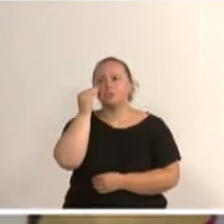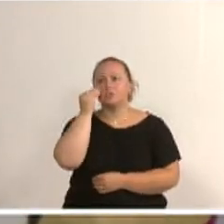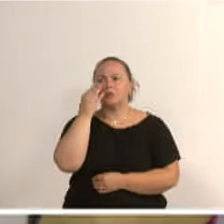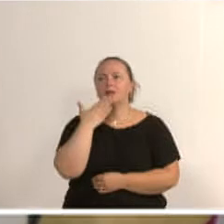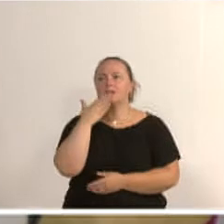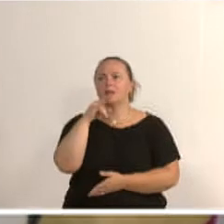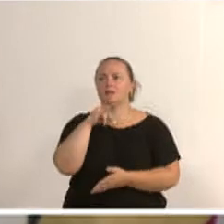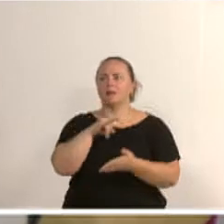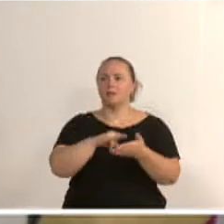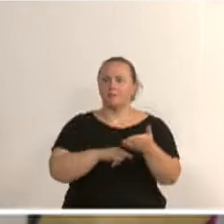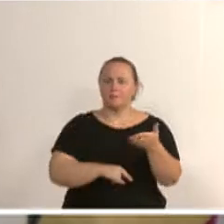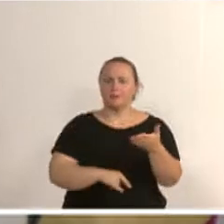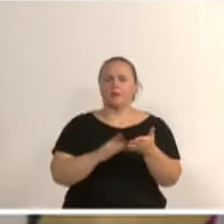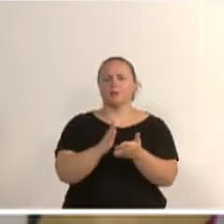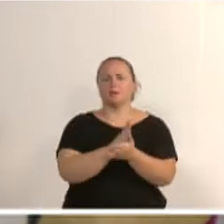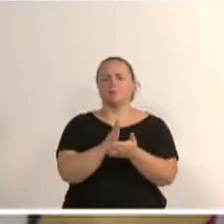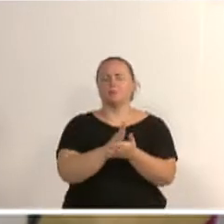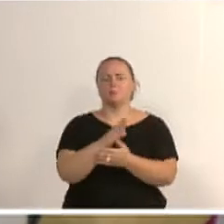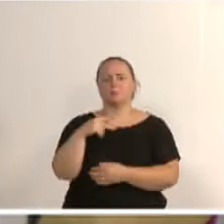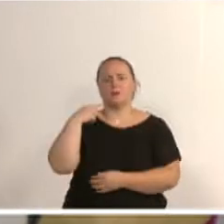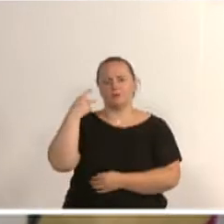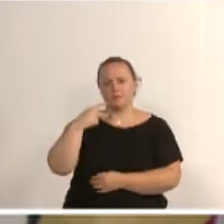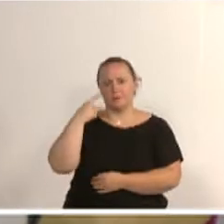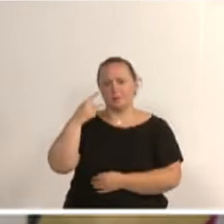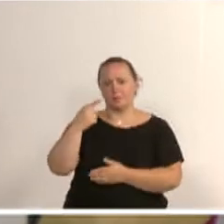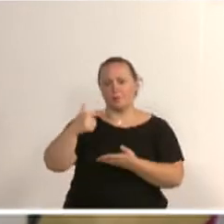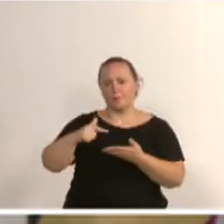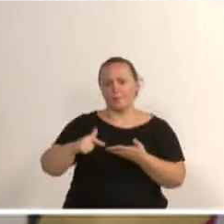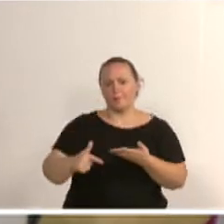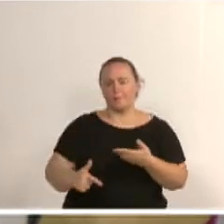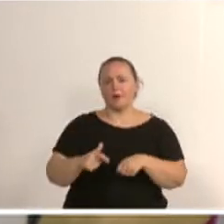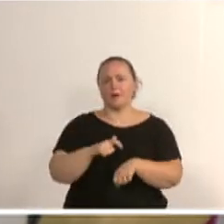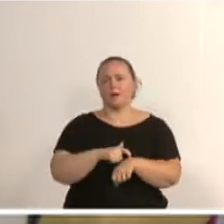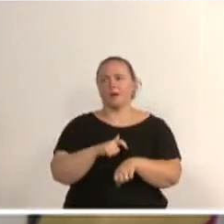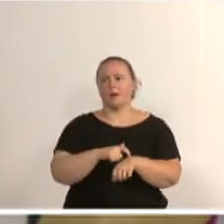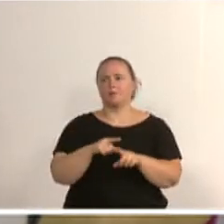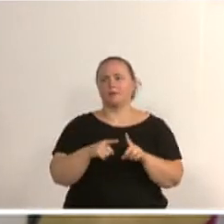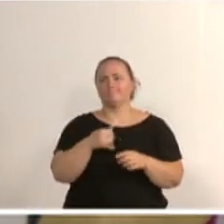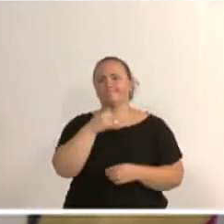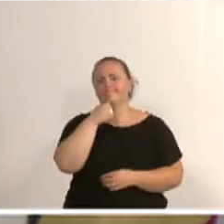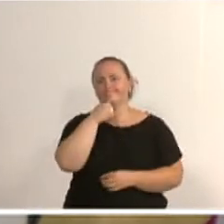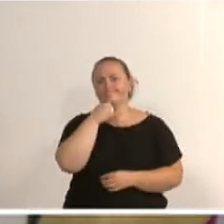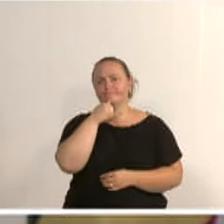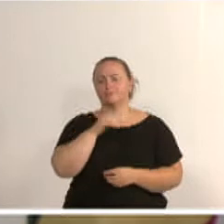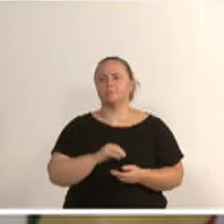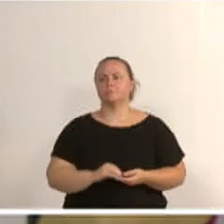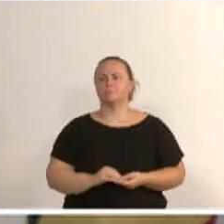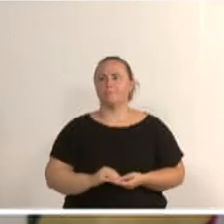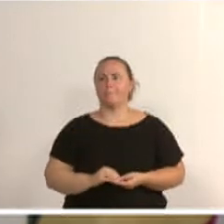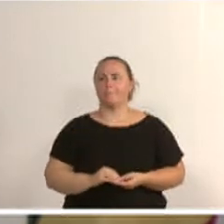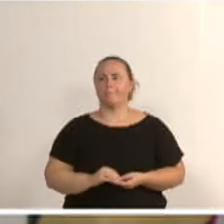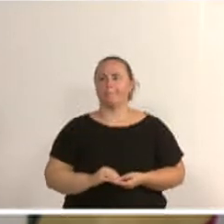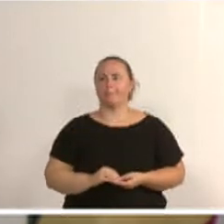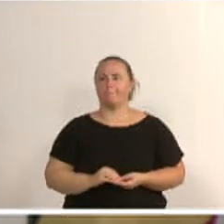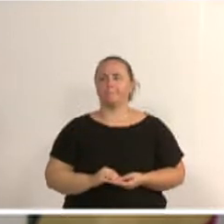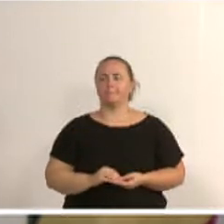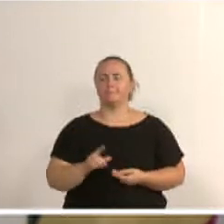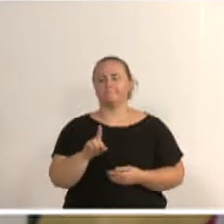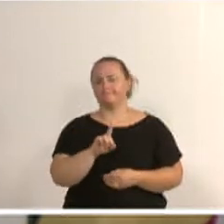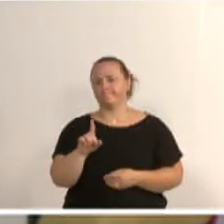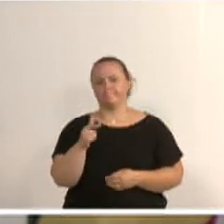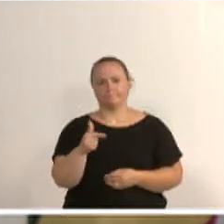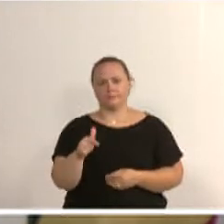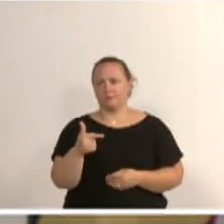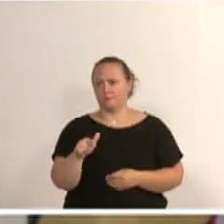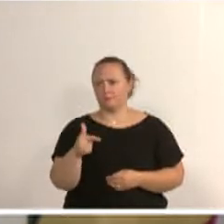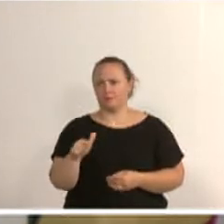requerimento de alguns vereadores aqui da casa, buscar mais horário de ônibus. Infelizmente, não, não e não. É